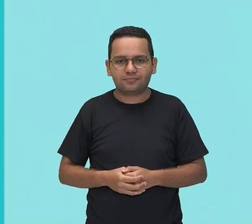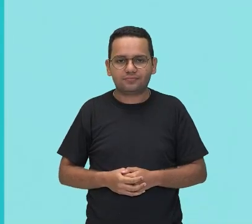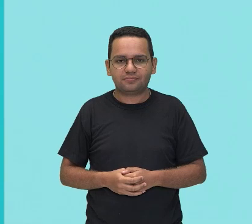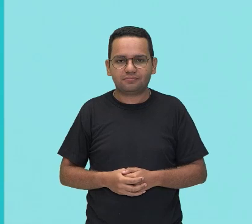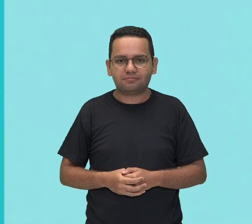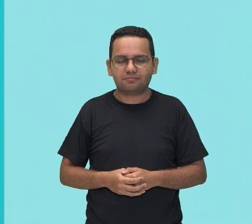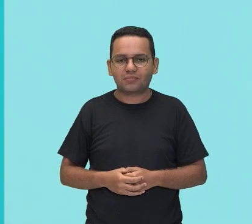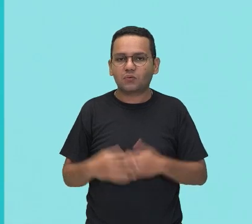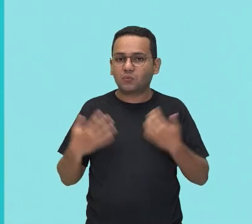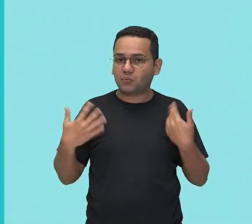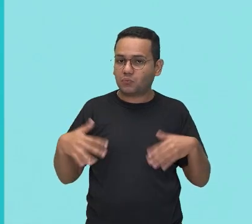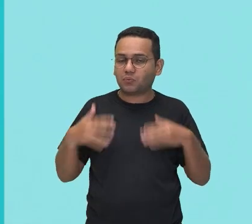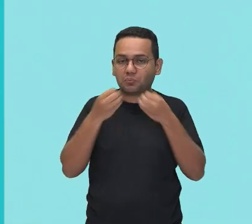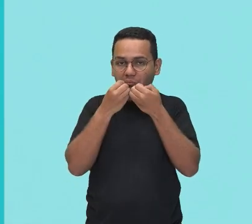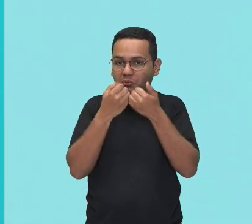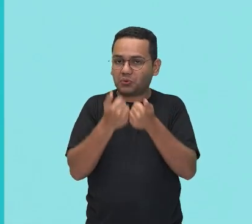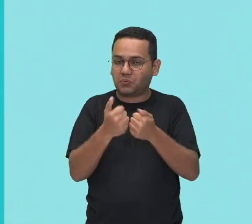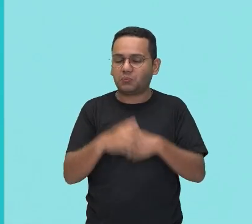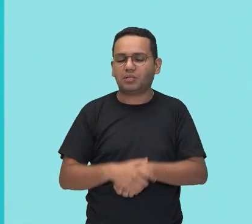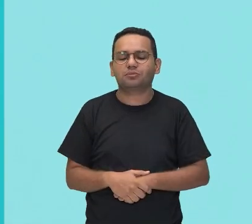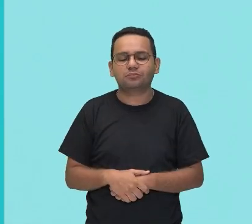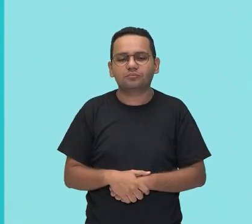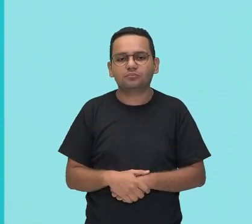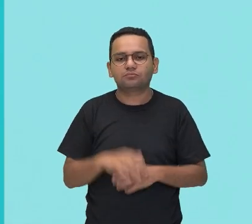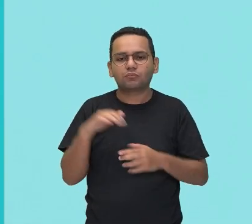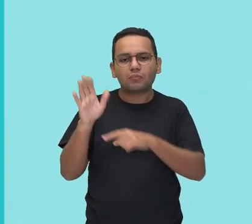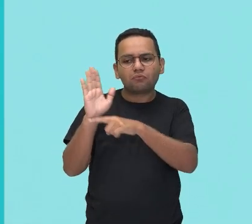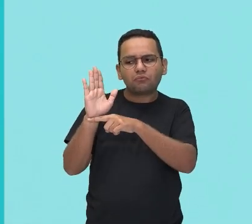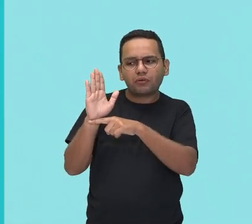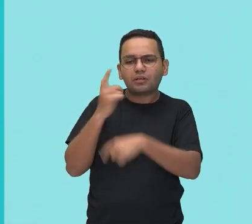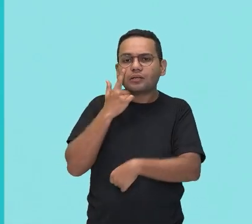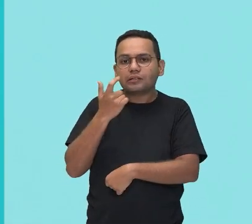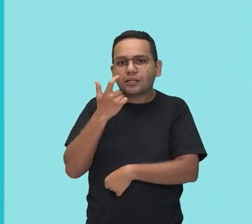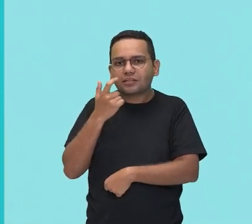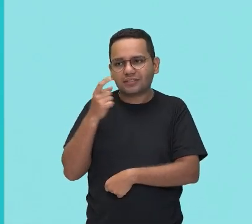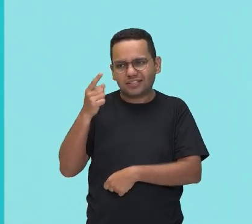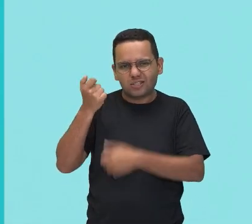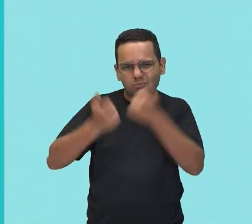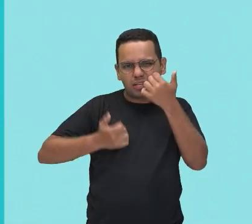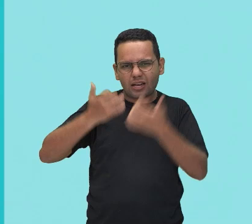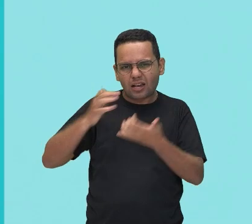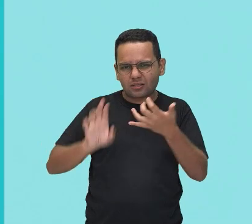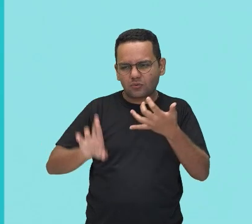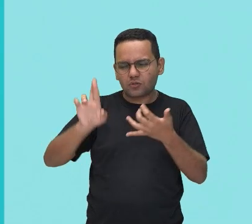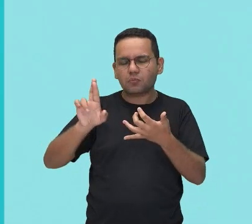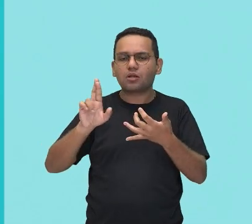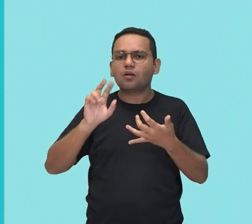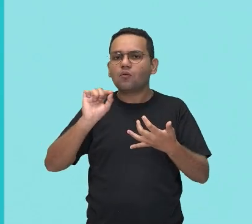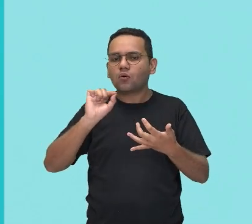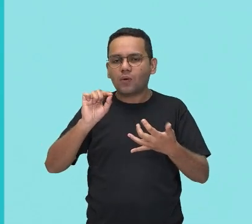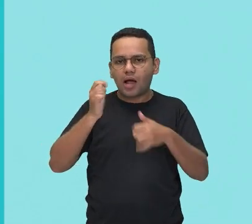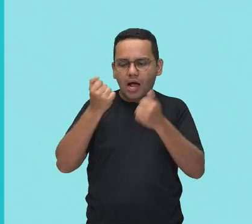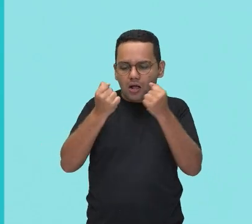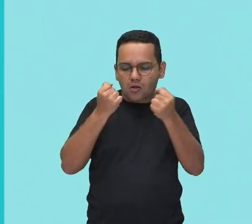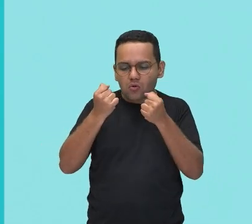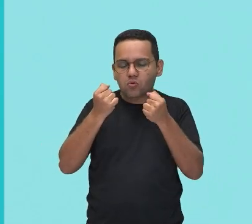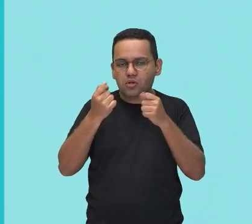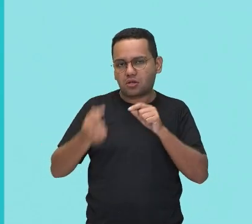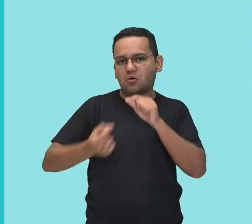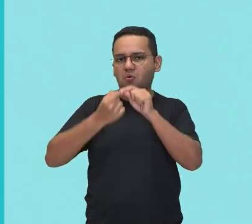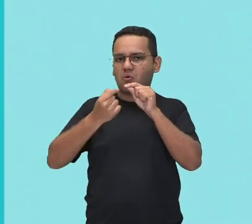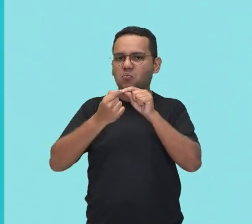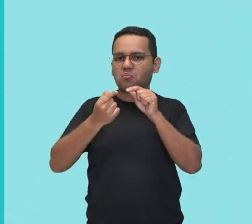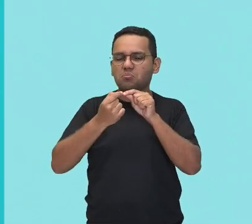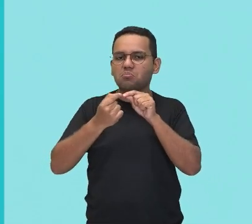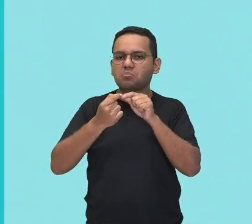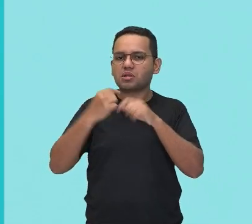Muito bem, então olha aí que interessante, né? A gente vê o quanto a luta é importante na formação do indivíduo. E agora eu vou chamar outro vídeo